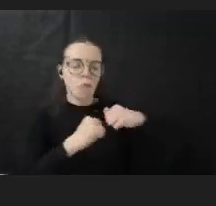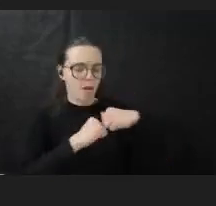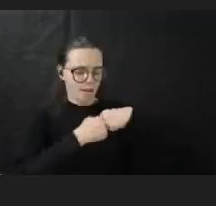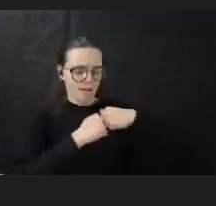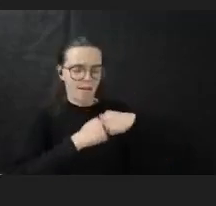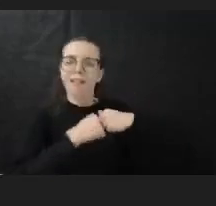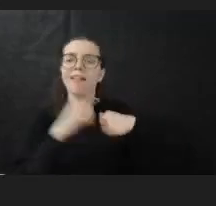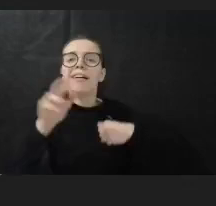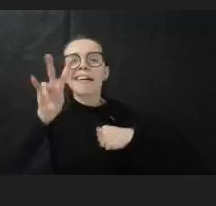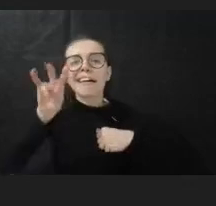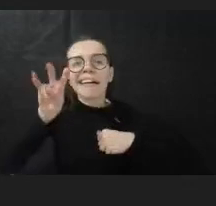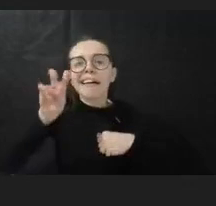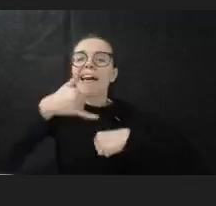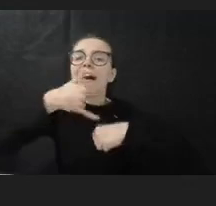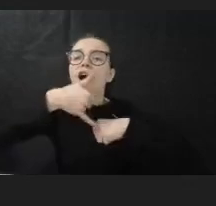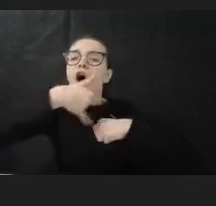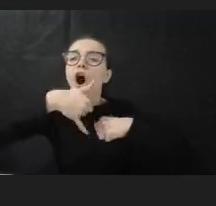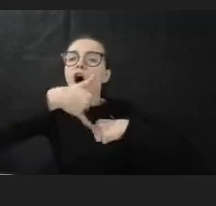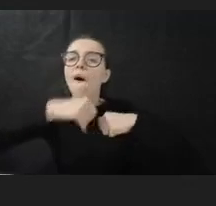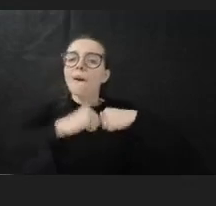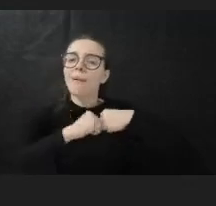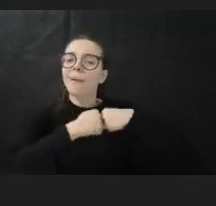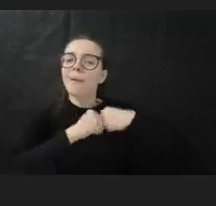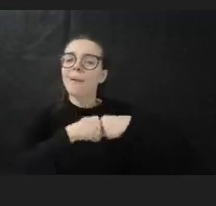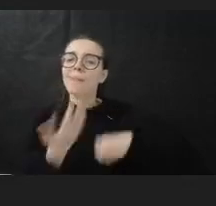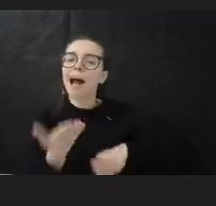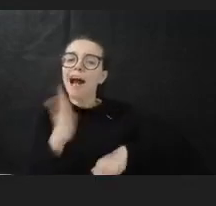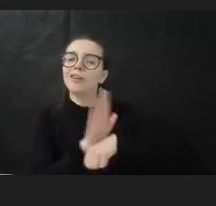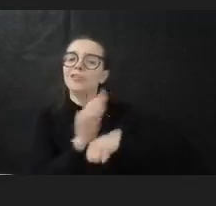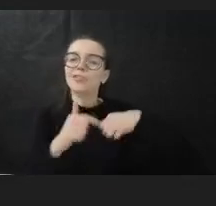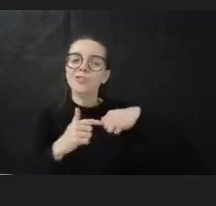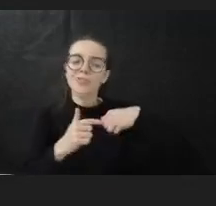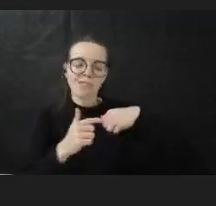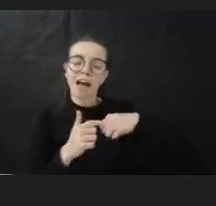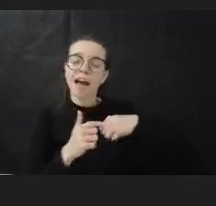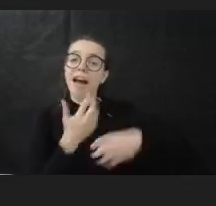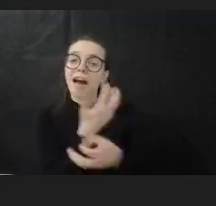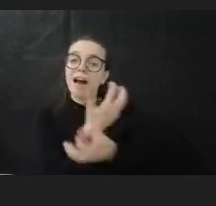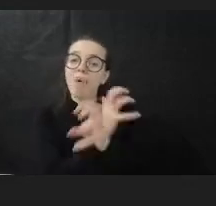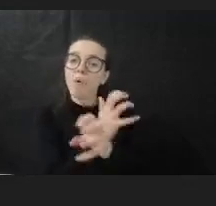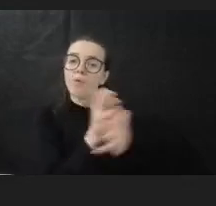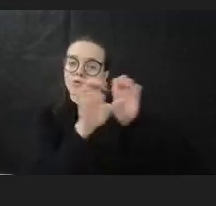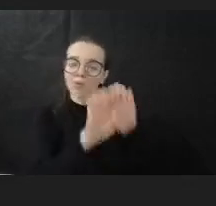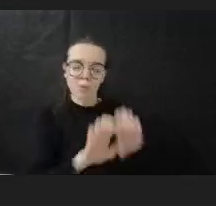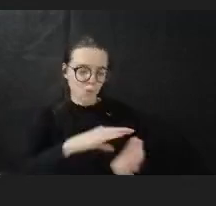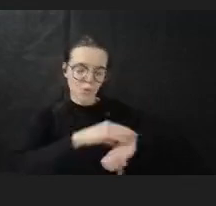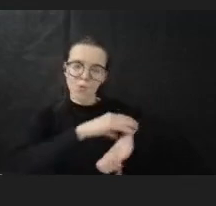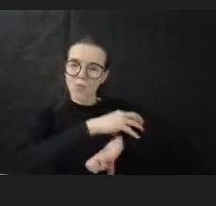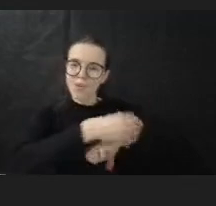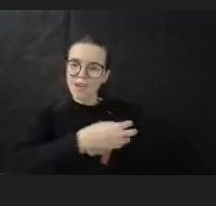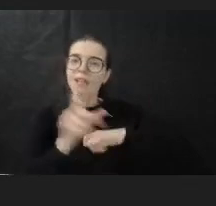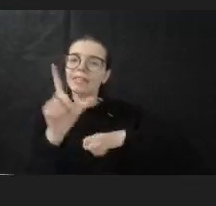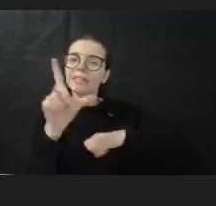para proteger as estruturas ósseas, para diminuir o atrito e assim